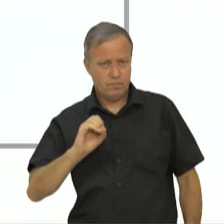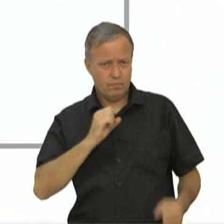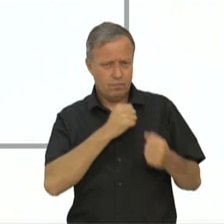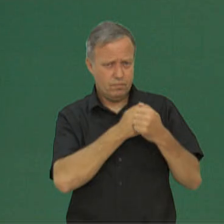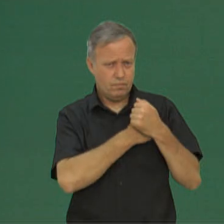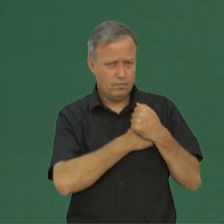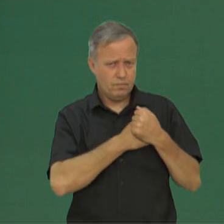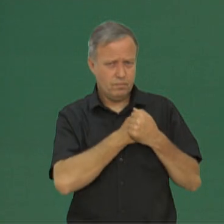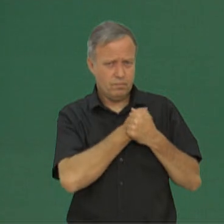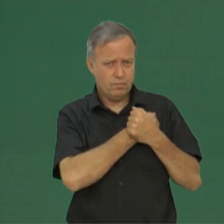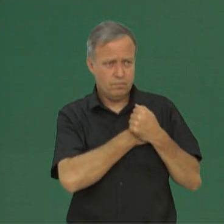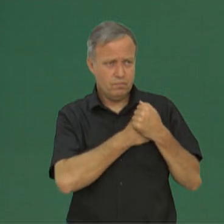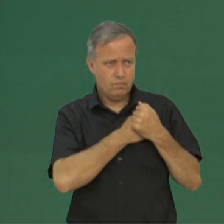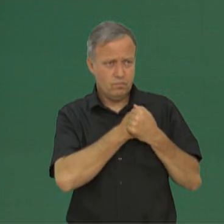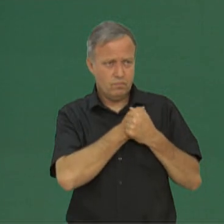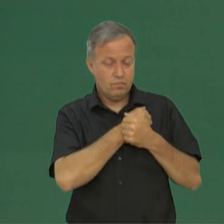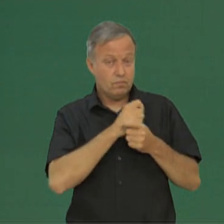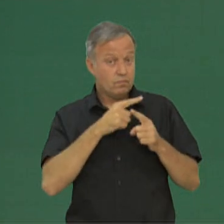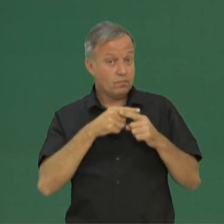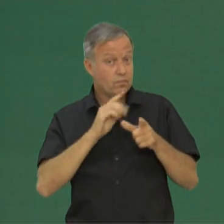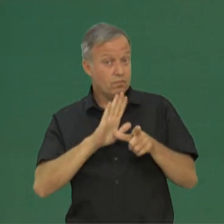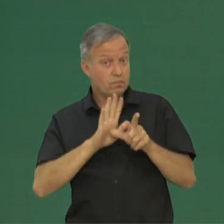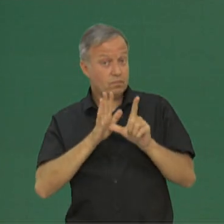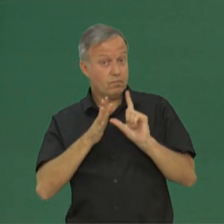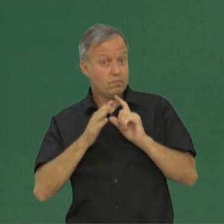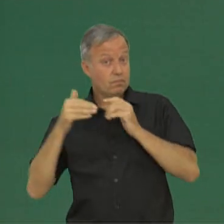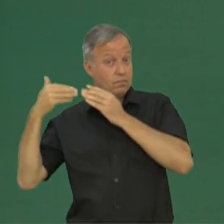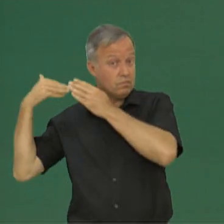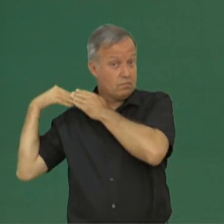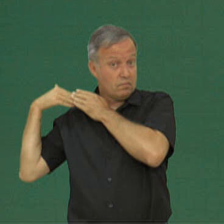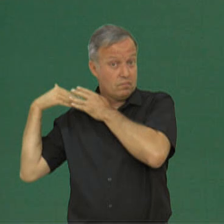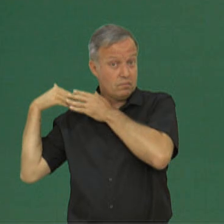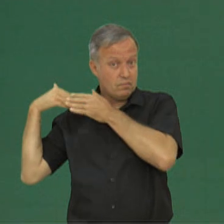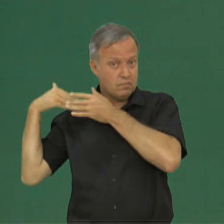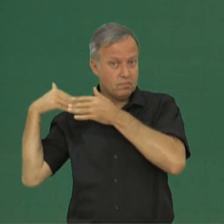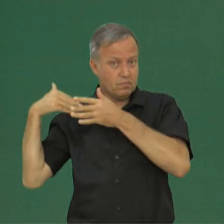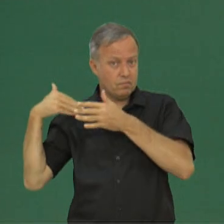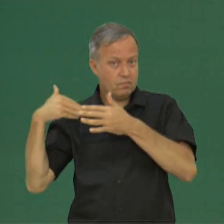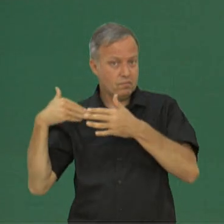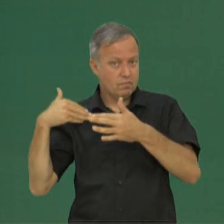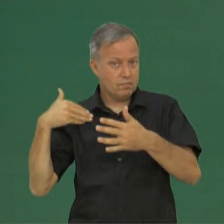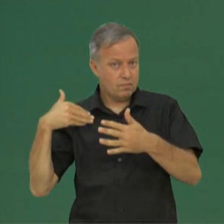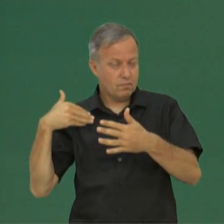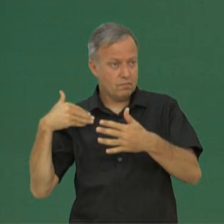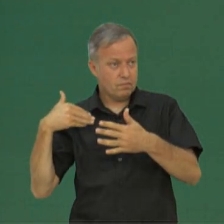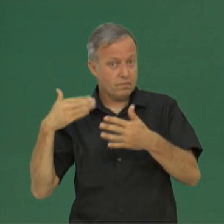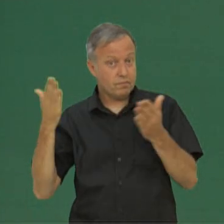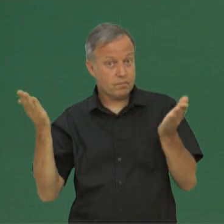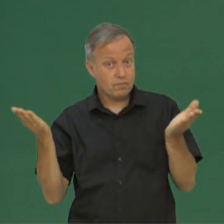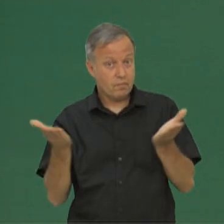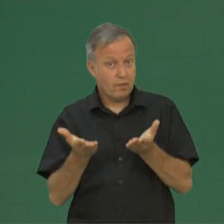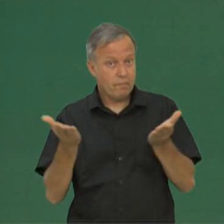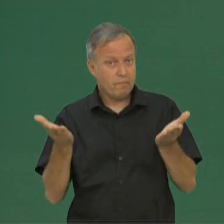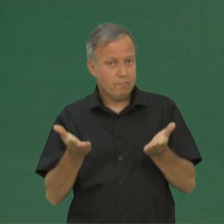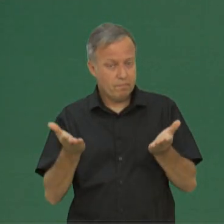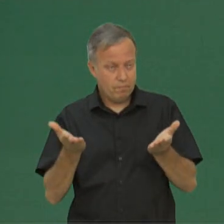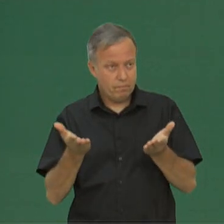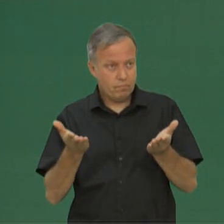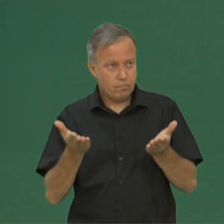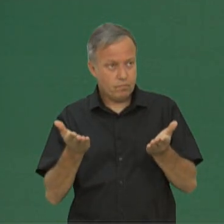antes passar para vocês qual foi a transição lá do Renascimento que nós vimos na aula anterior até chegar aqui,